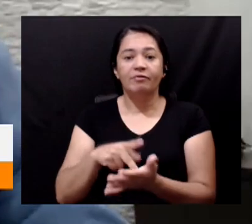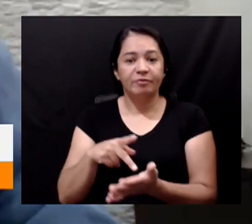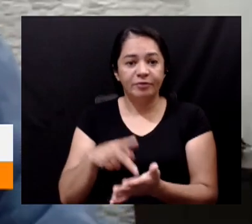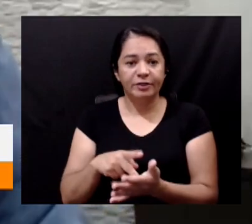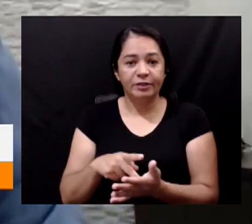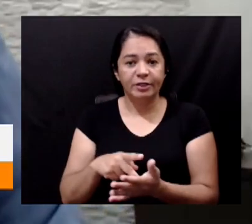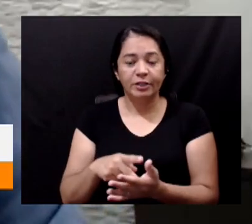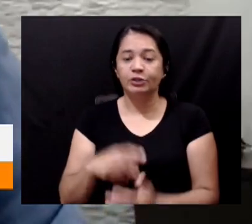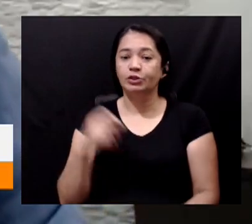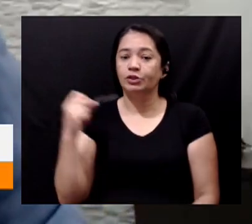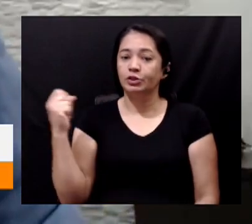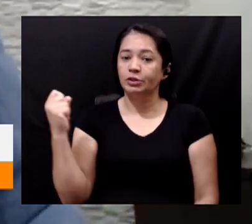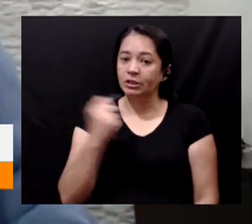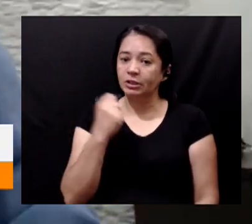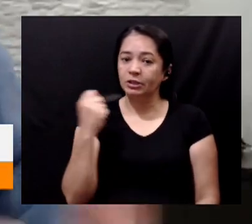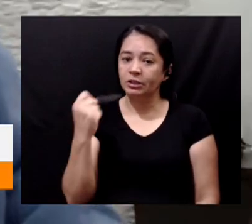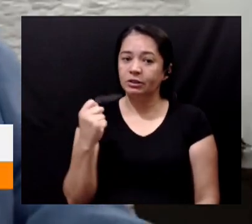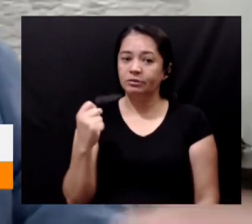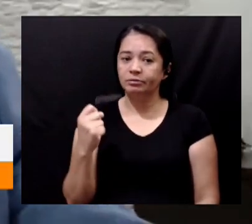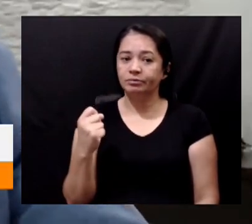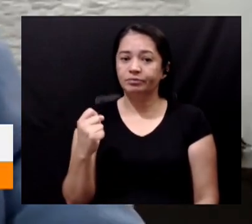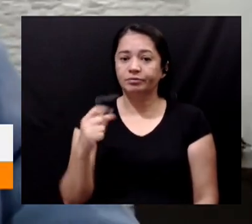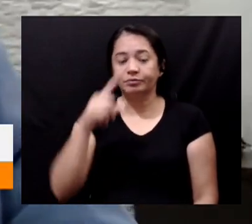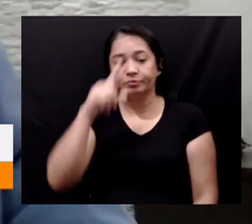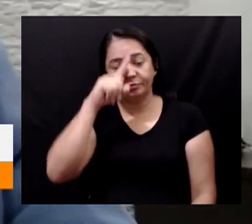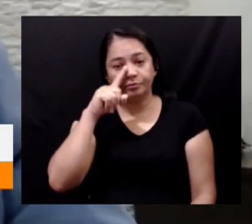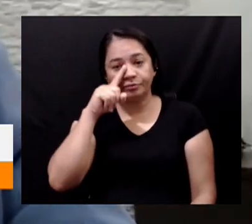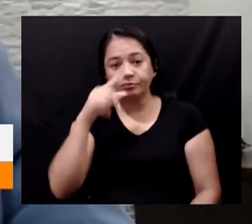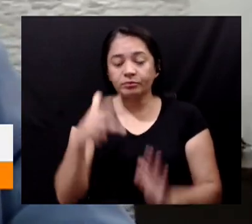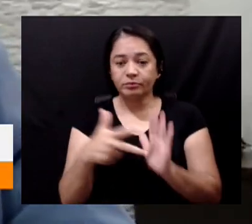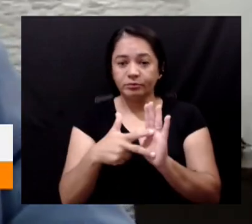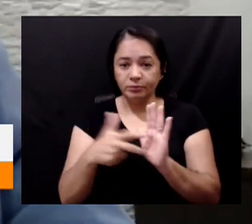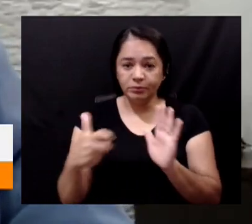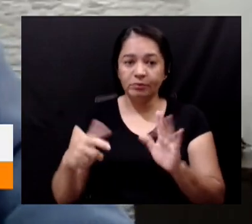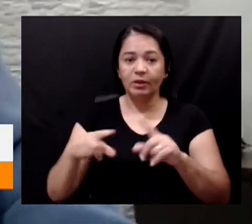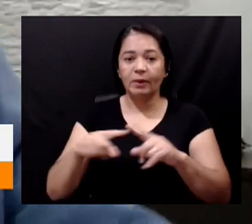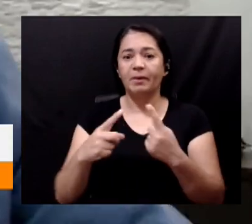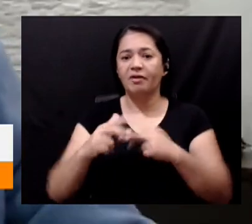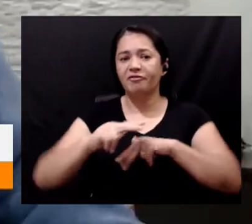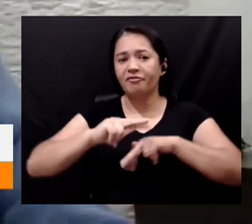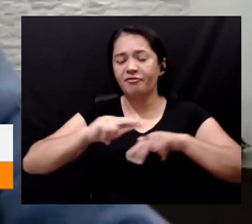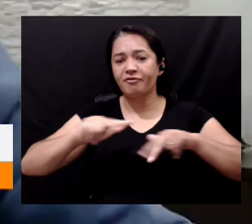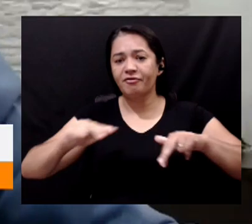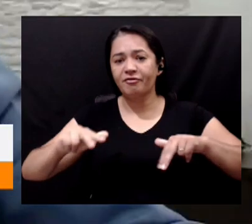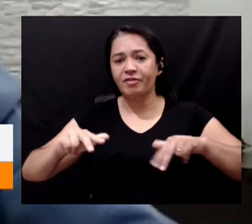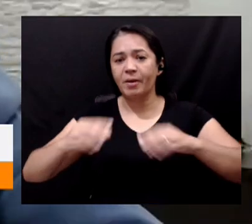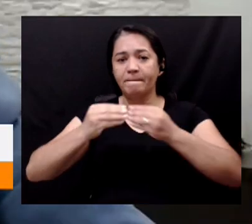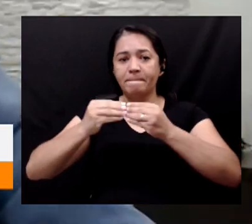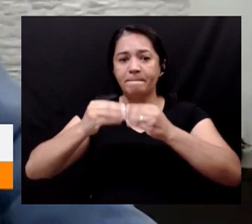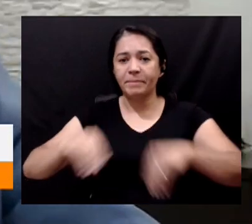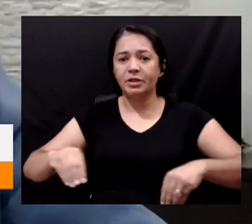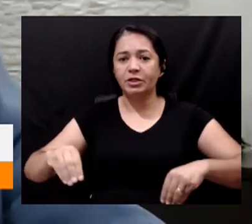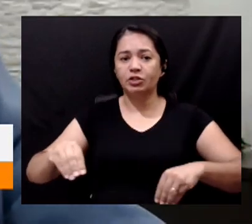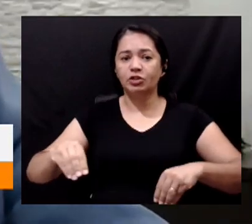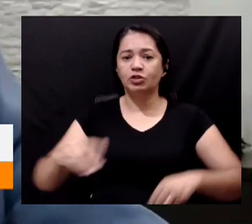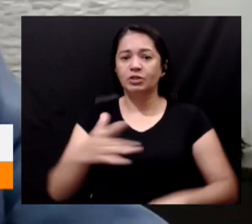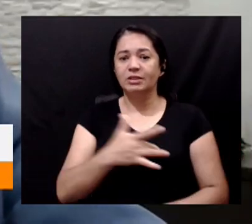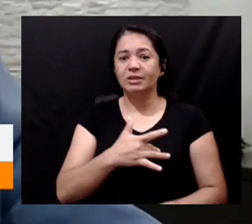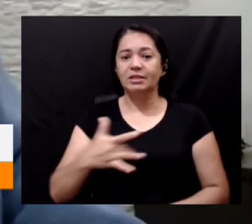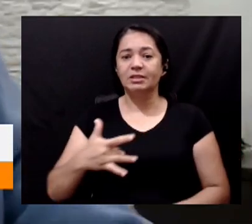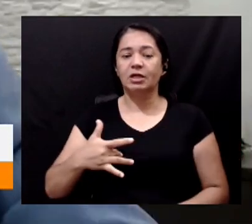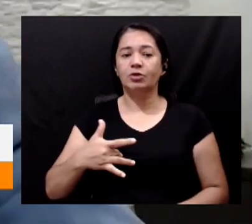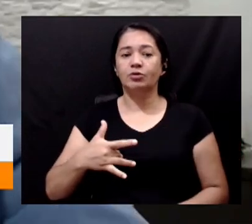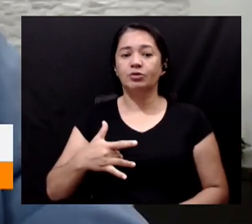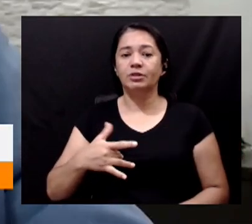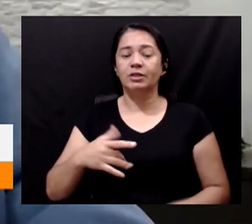que não envolve somente um crime em si, mas pode gerar diversos prejuízos dentro da saúde, até a questão de morte, nos casos